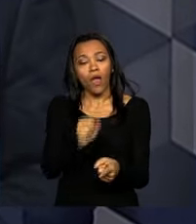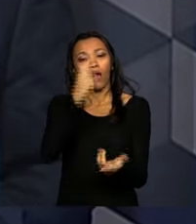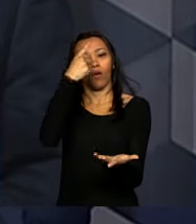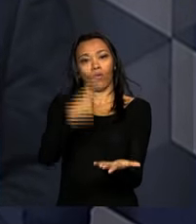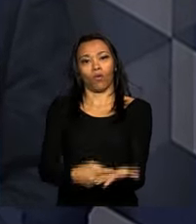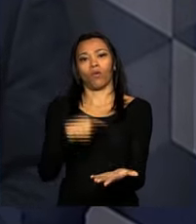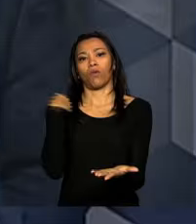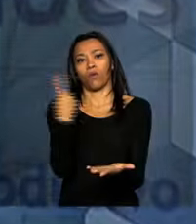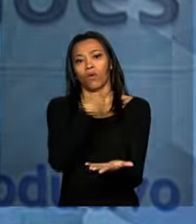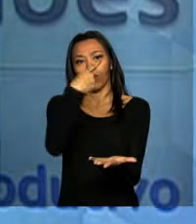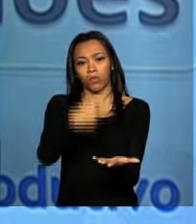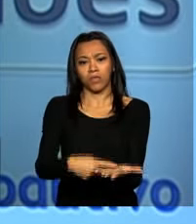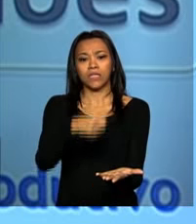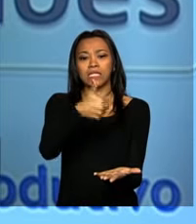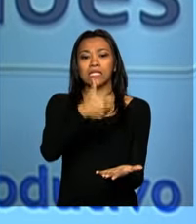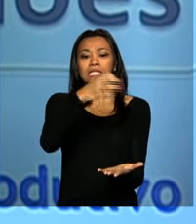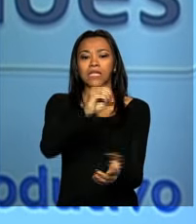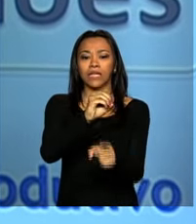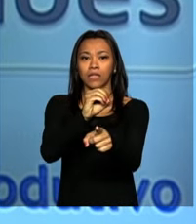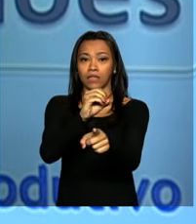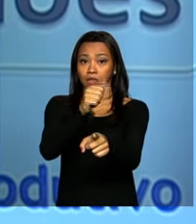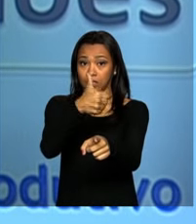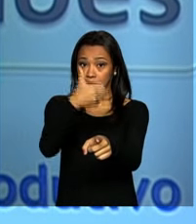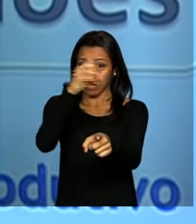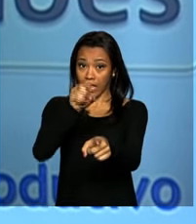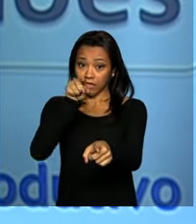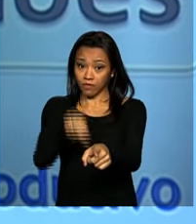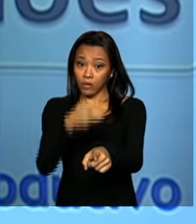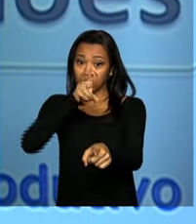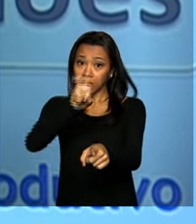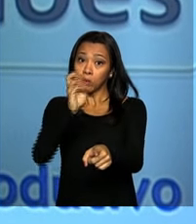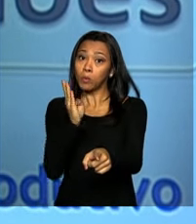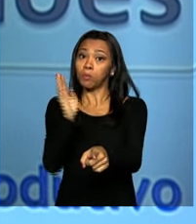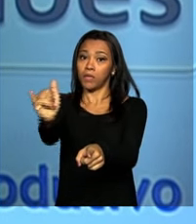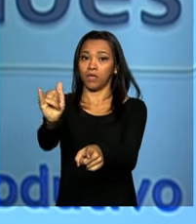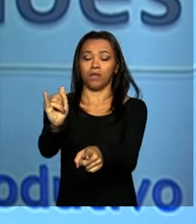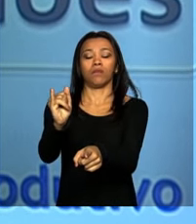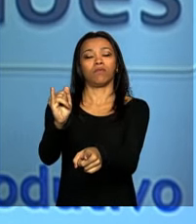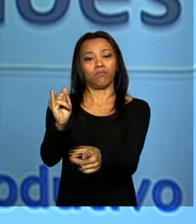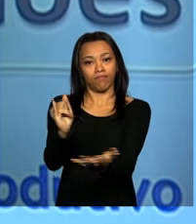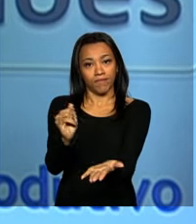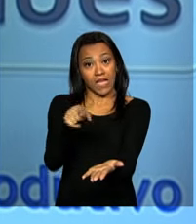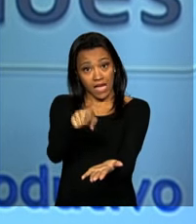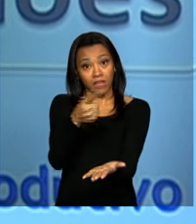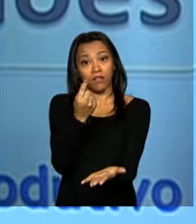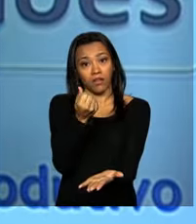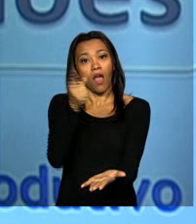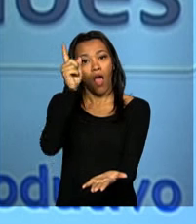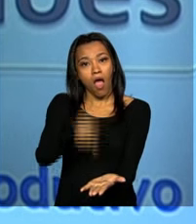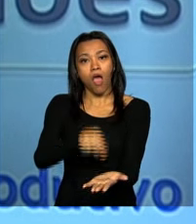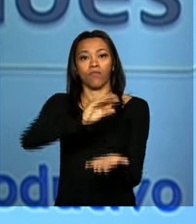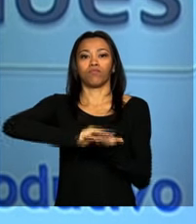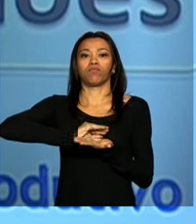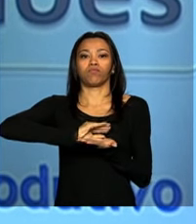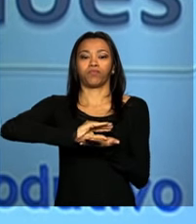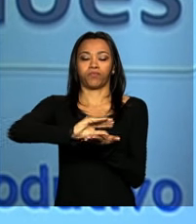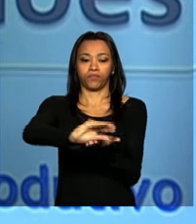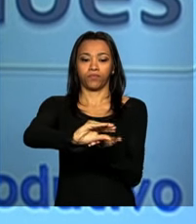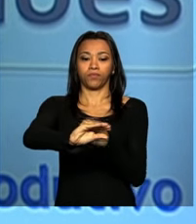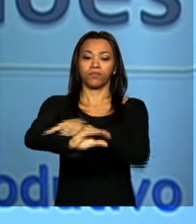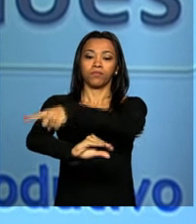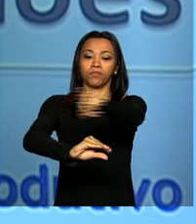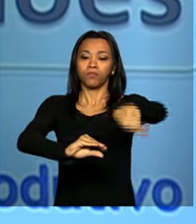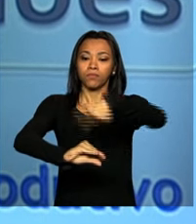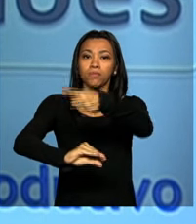110 bilhões e meio que nós vamos colocar à disposição do setor produtivo. Aliás,